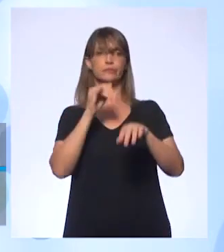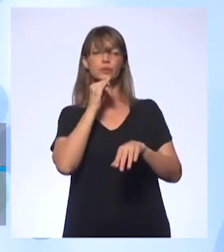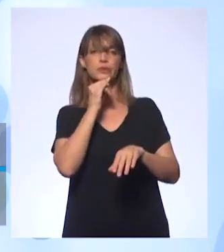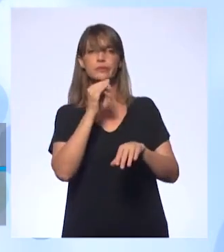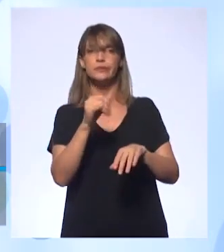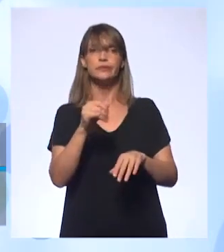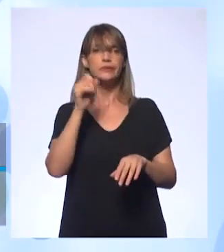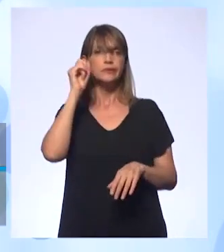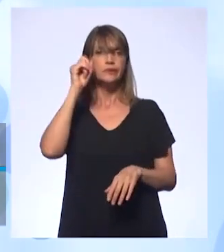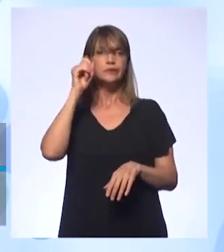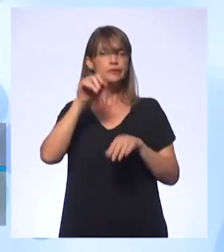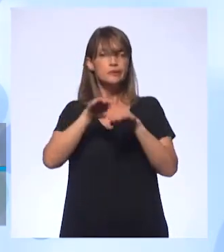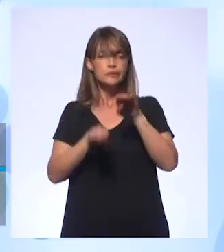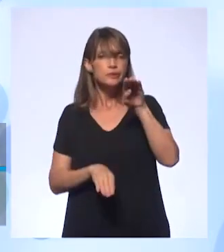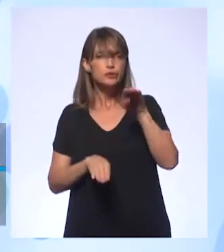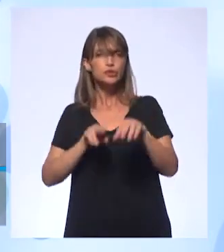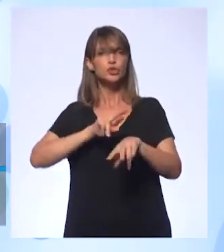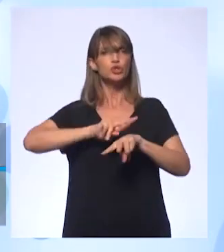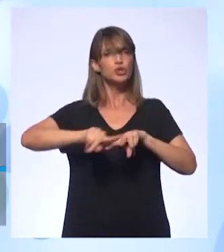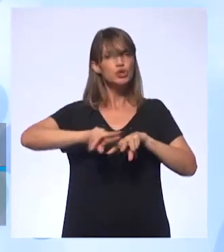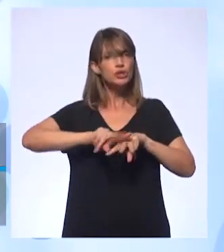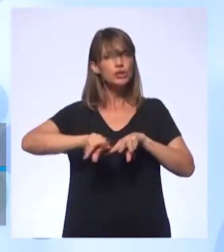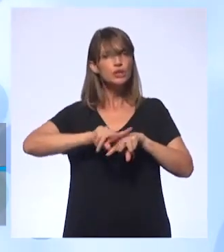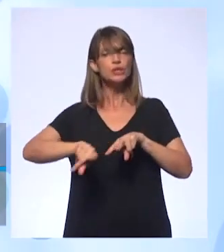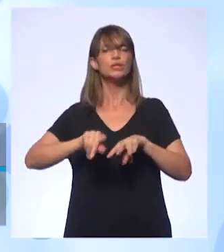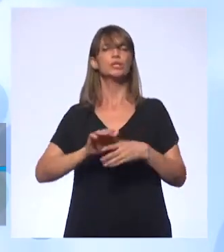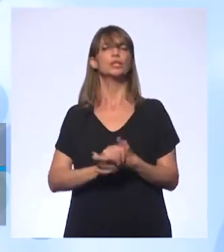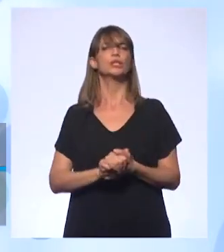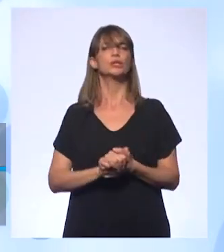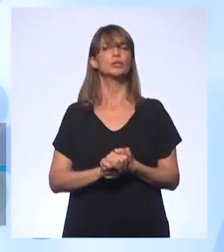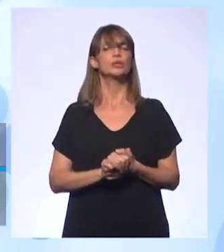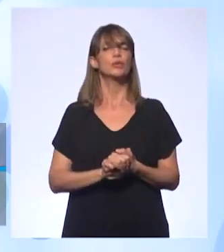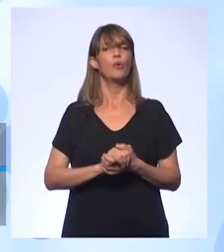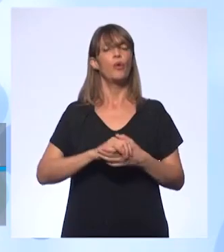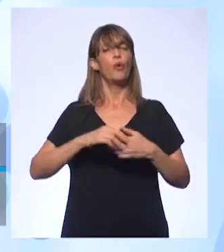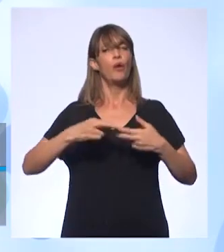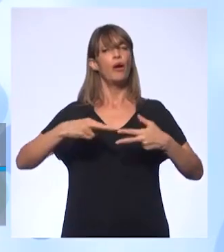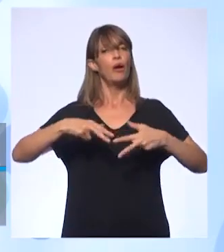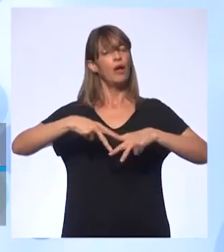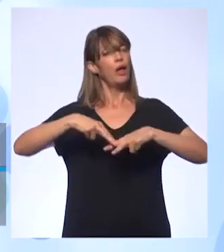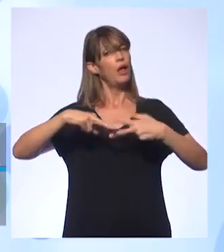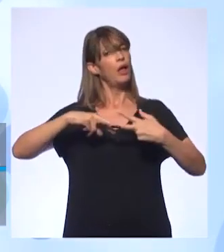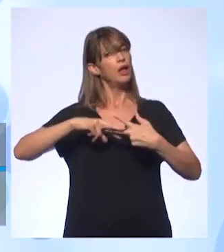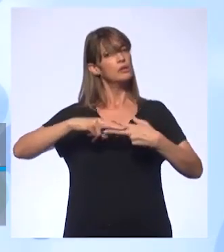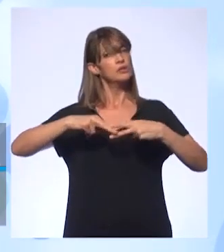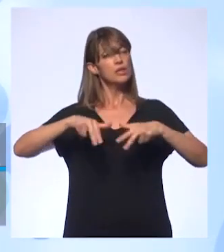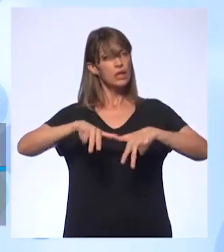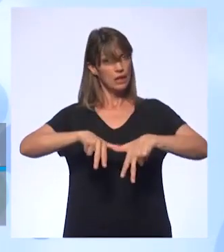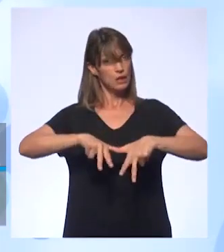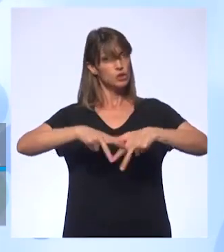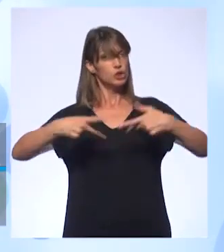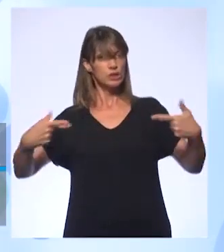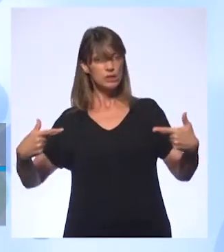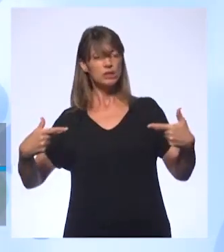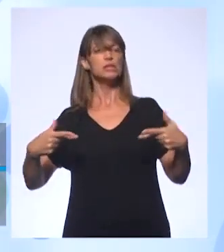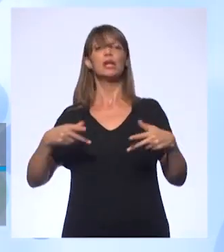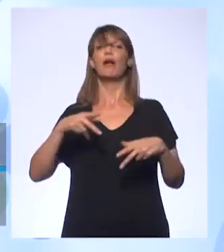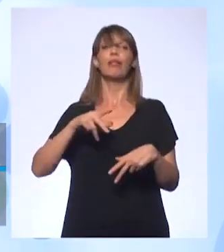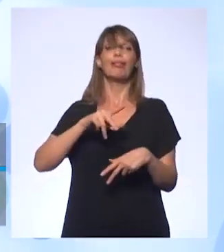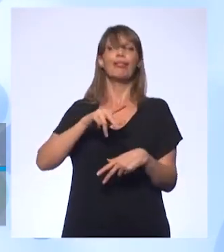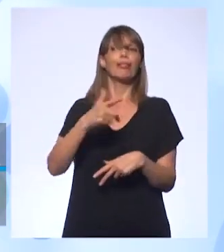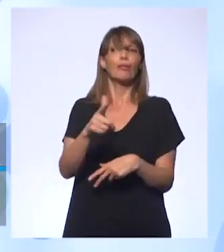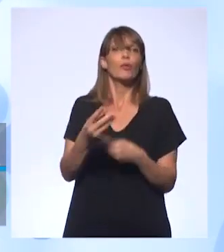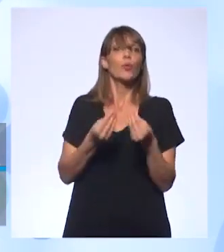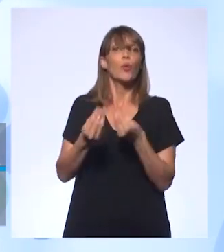de gênero e as desigualdades de etnia, elas estão relacionadas a um processo de não reconhecimento da diferença, né?